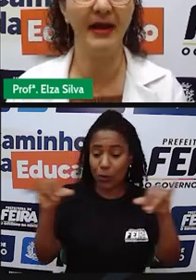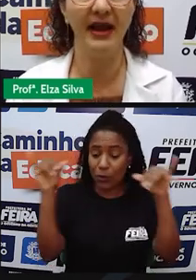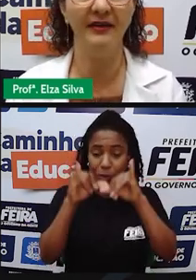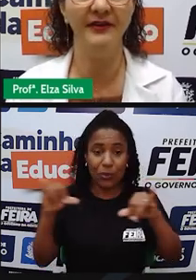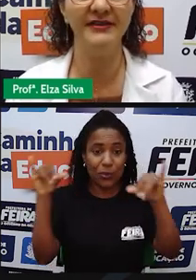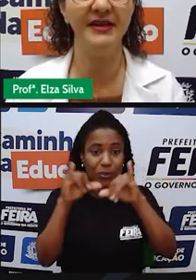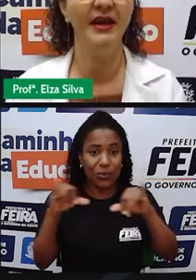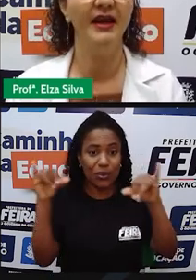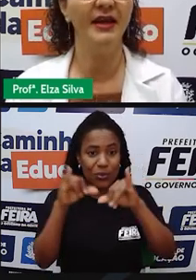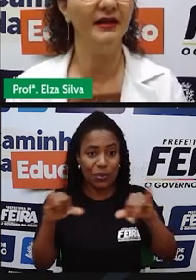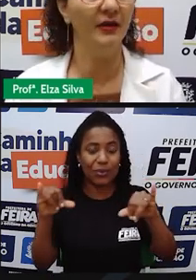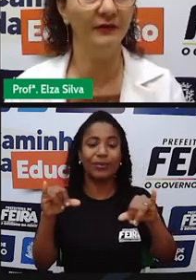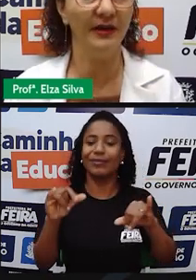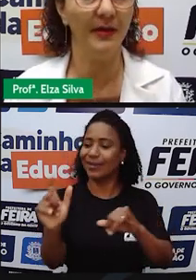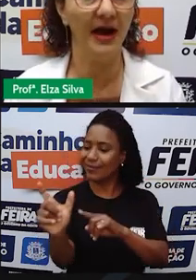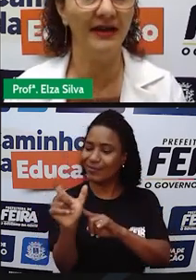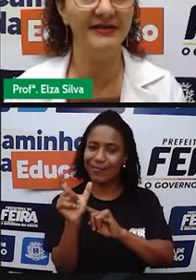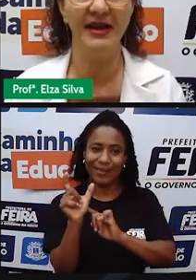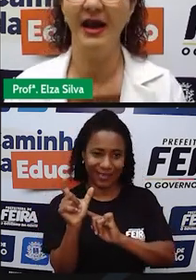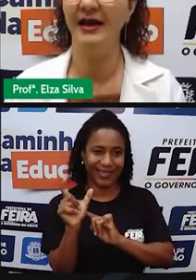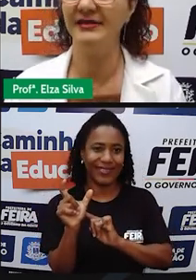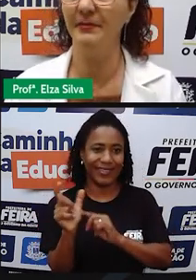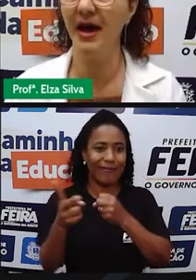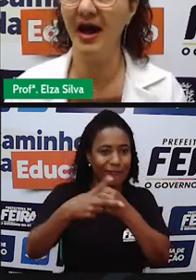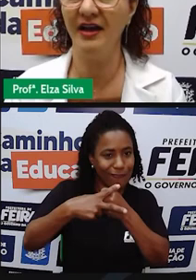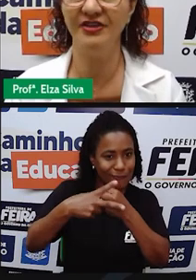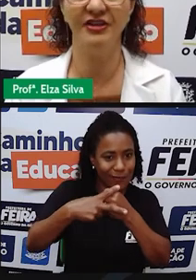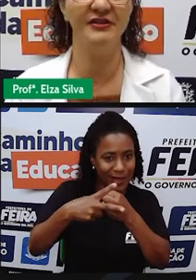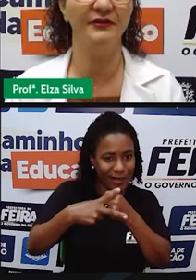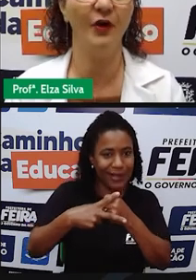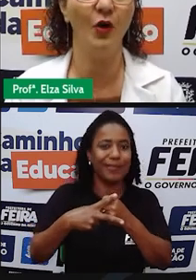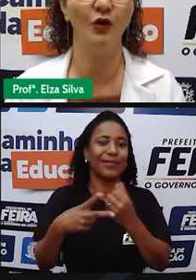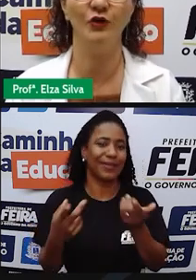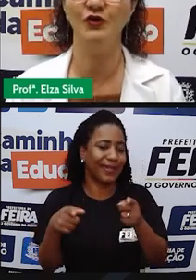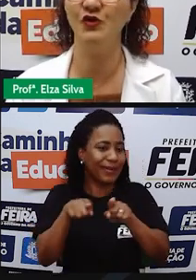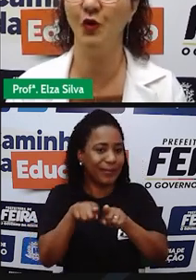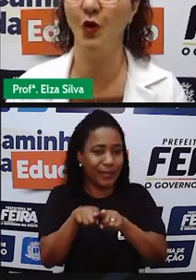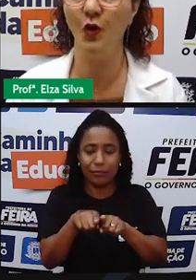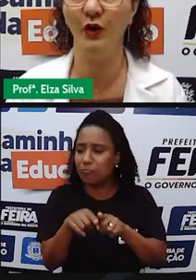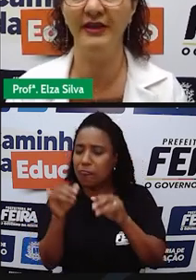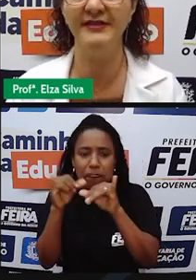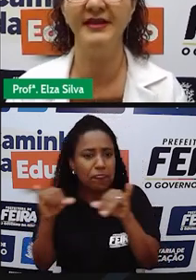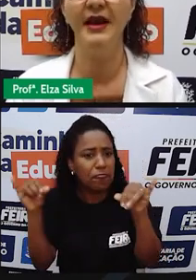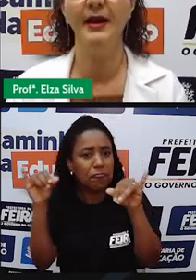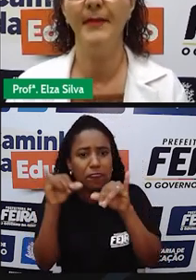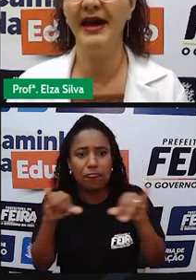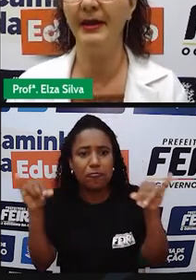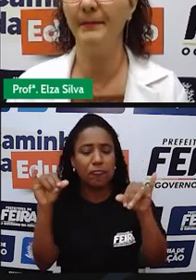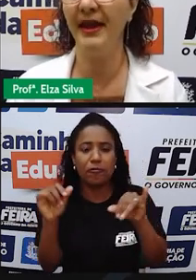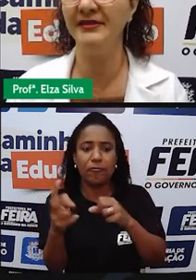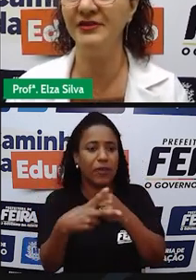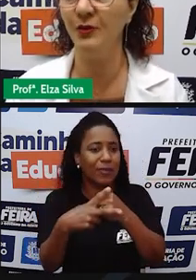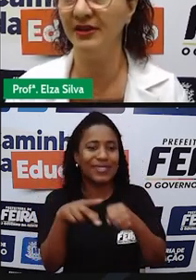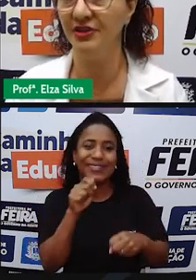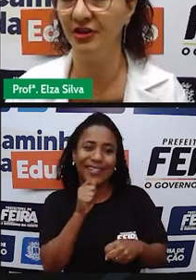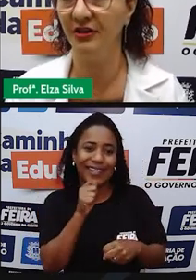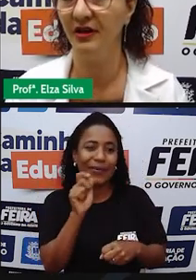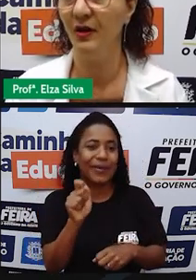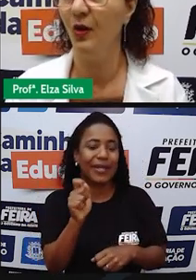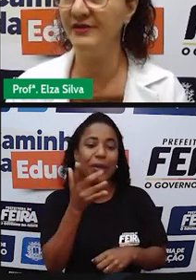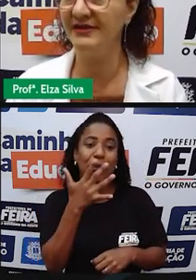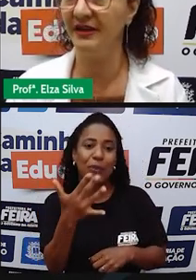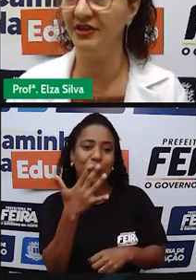as palavras, e não verbais, as imagens, fotos, cores, para